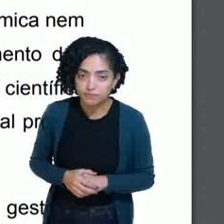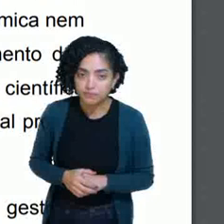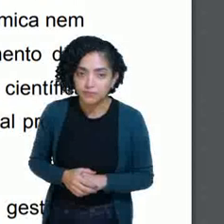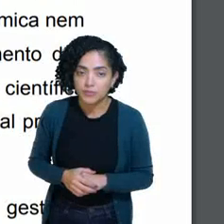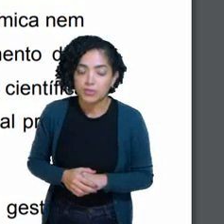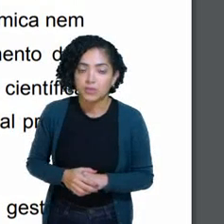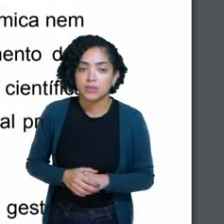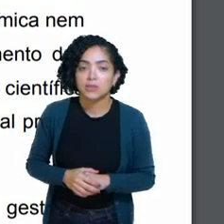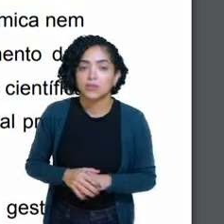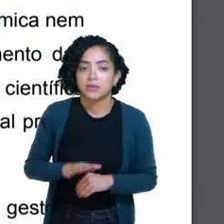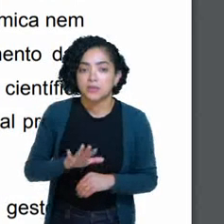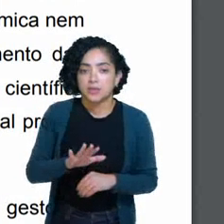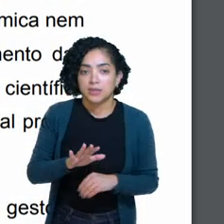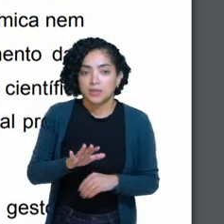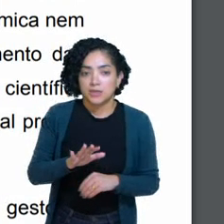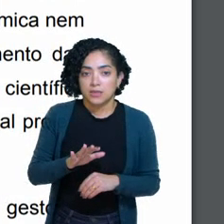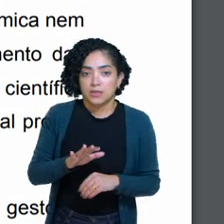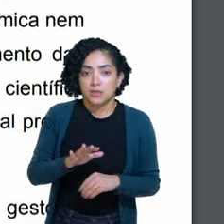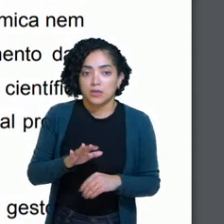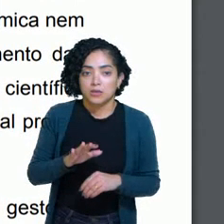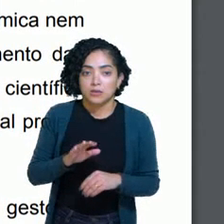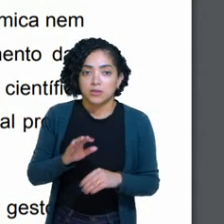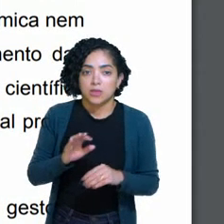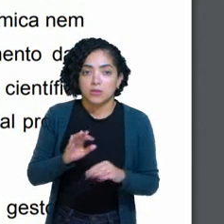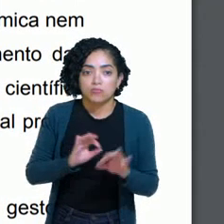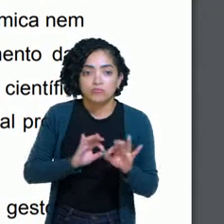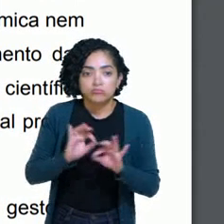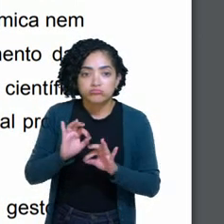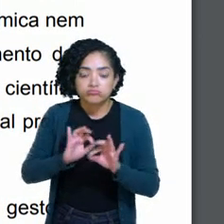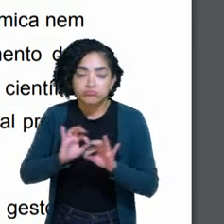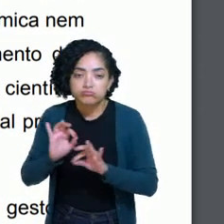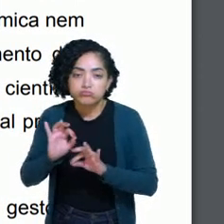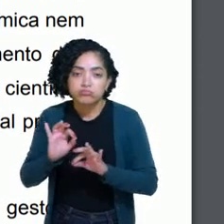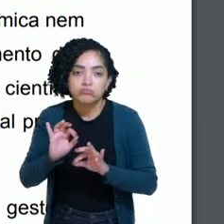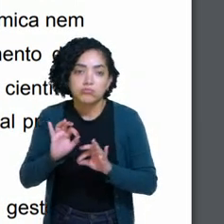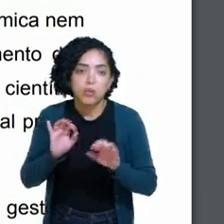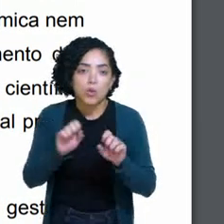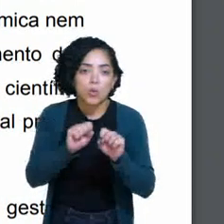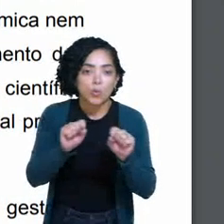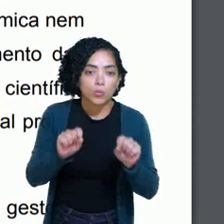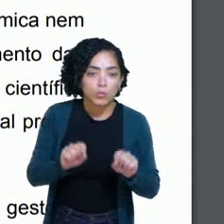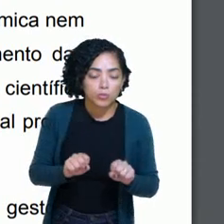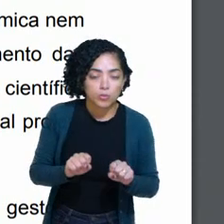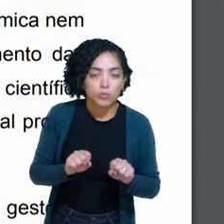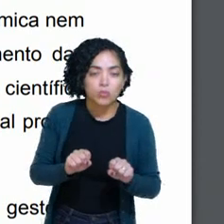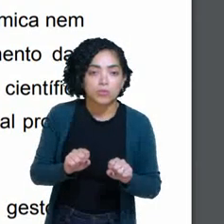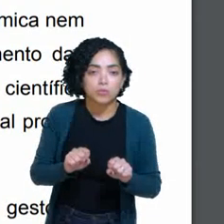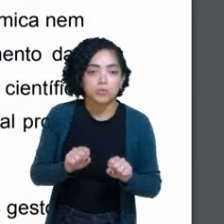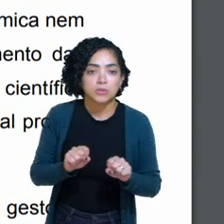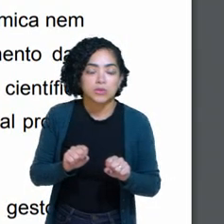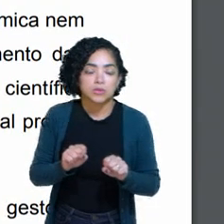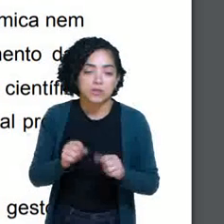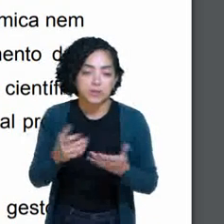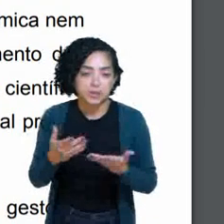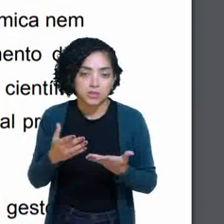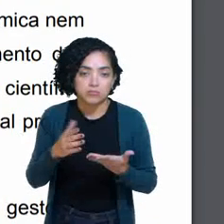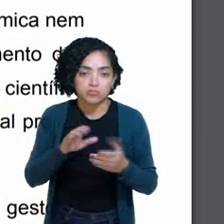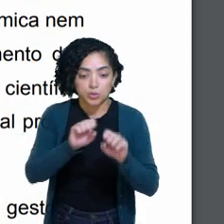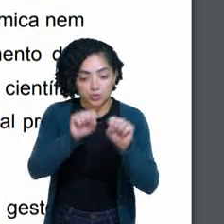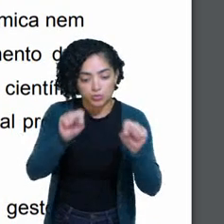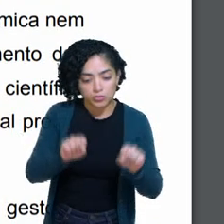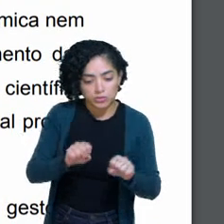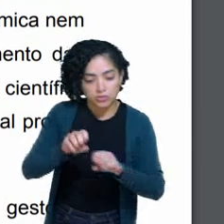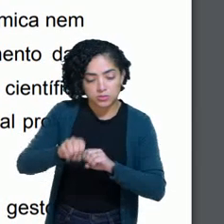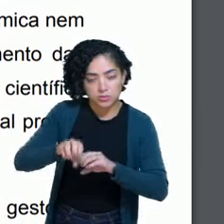necessária orquestração sistêmica nem entre si nem com os sistemas educacionais